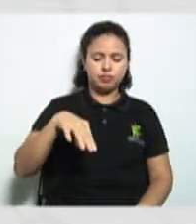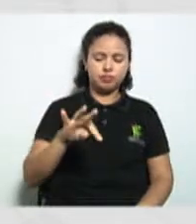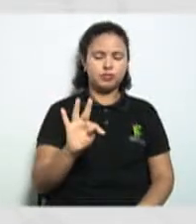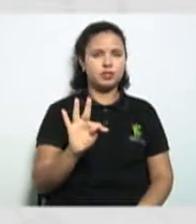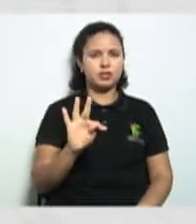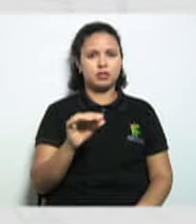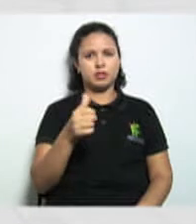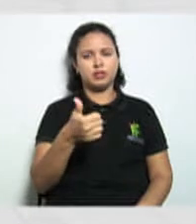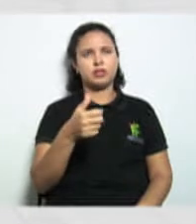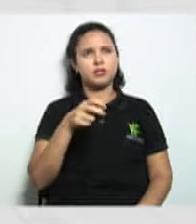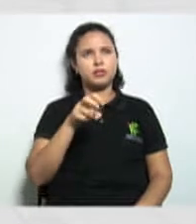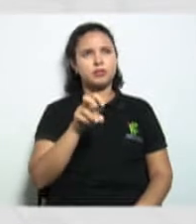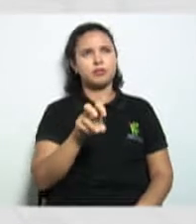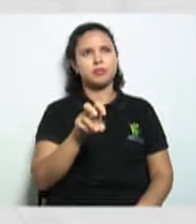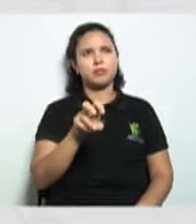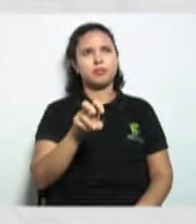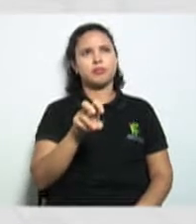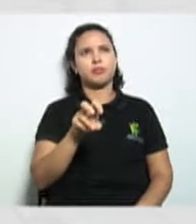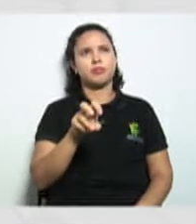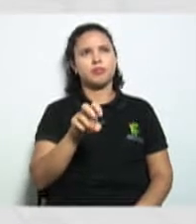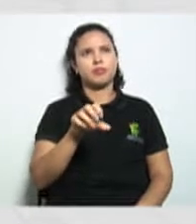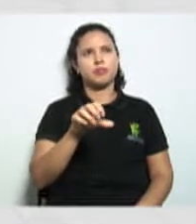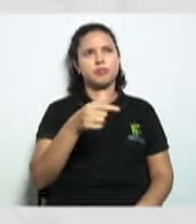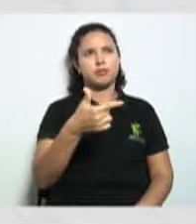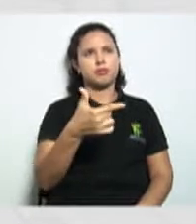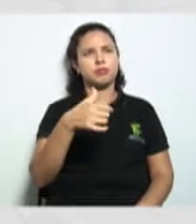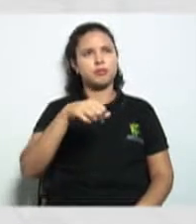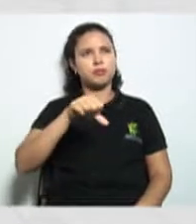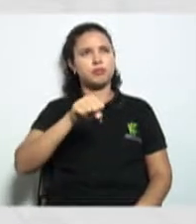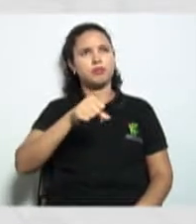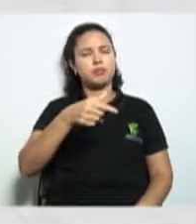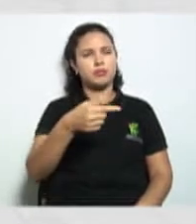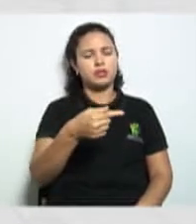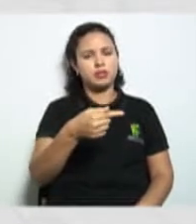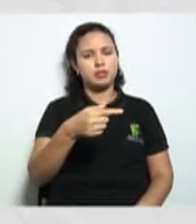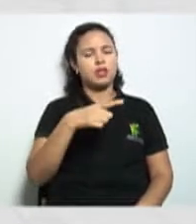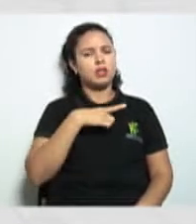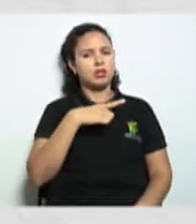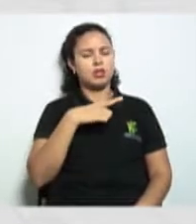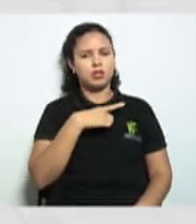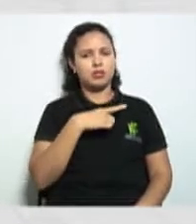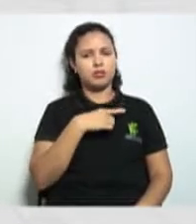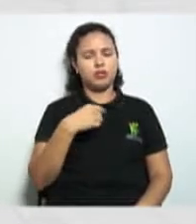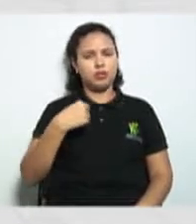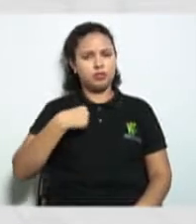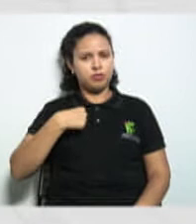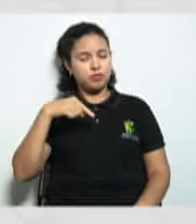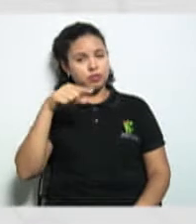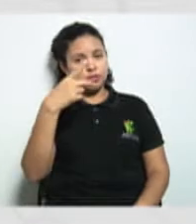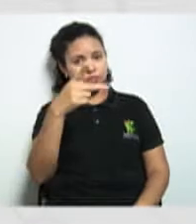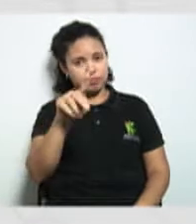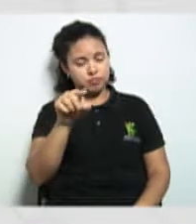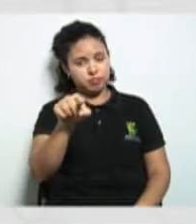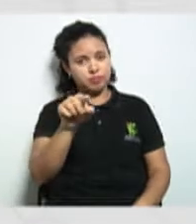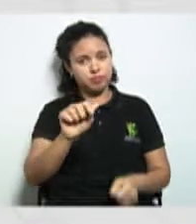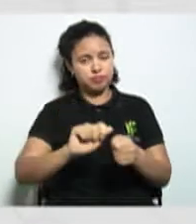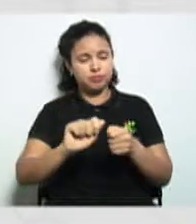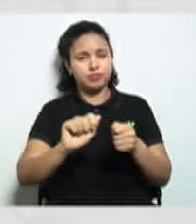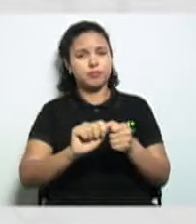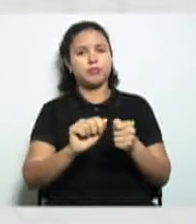precisamos decorar, mas precisamos saber que existe uma regrinha. Então, quando eu for fazer um projeto de pesquisa, eu vou procurar na